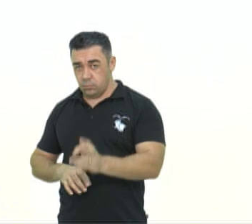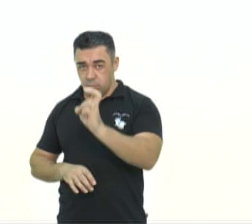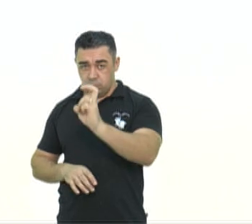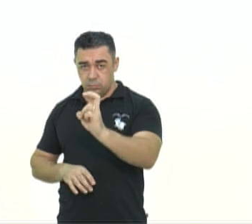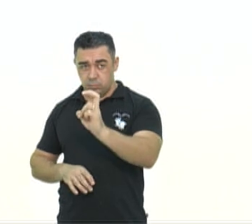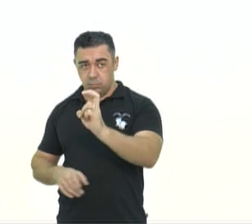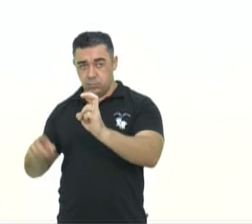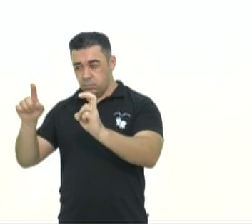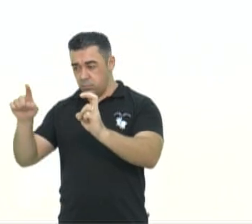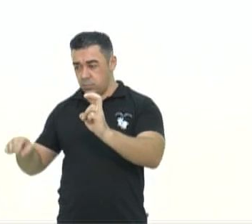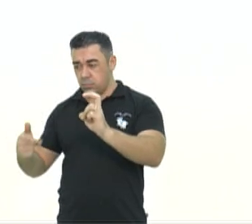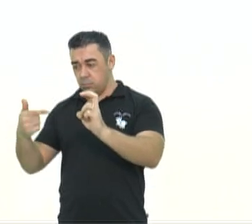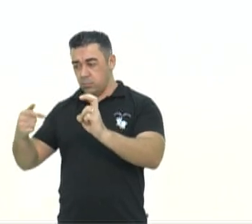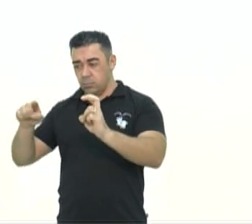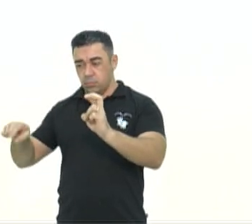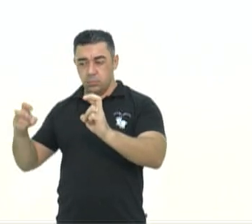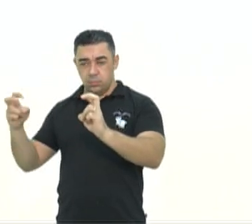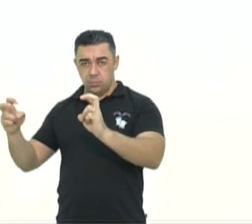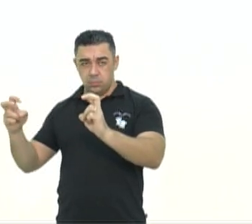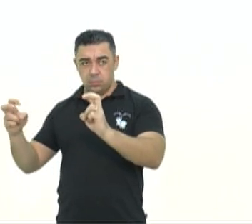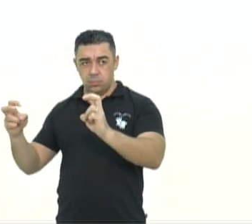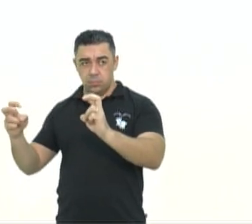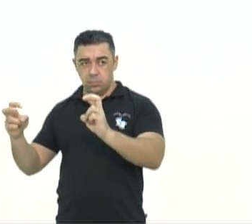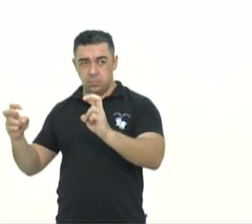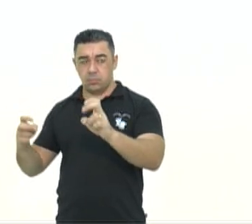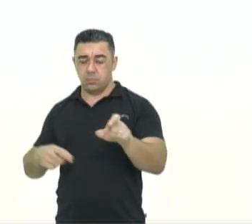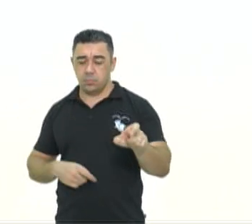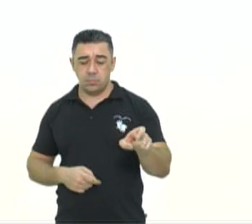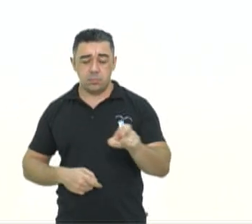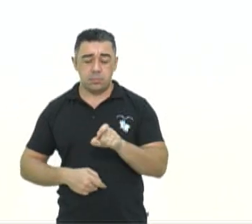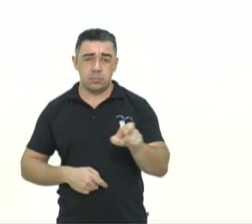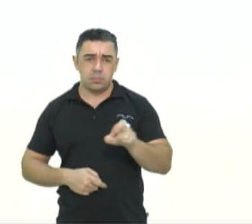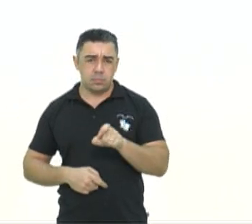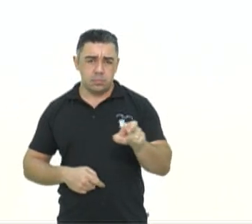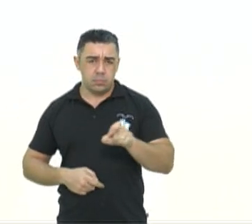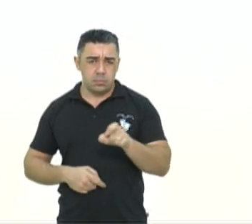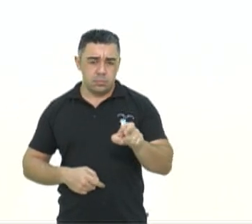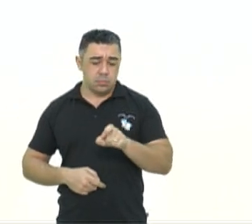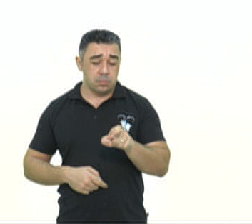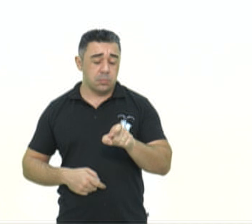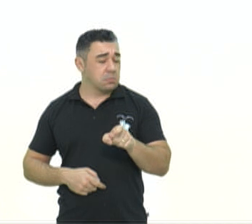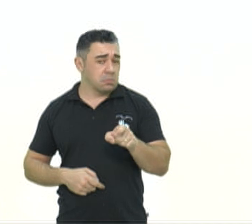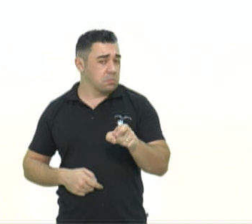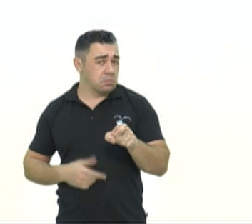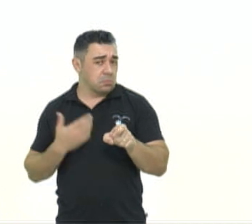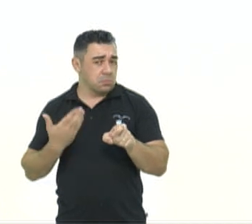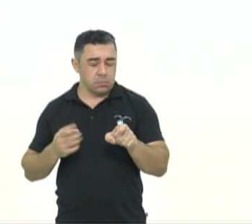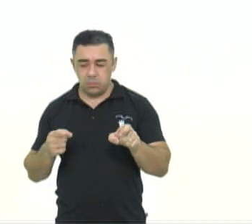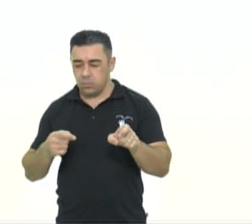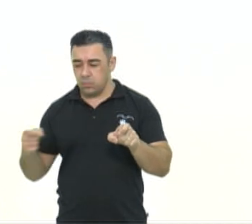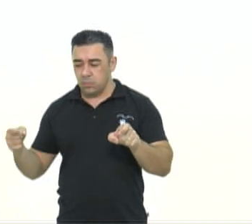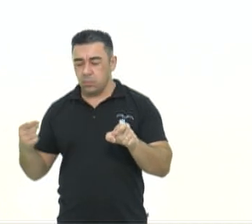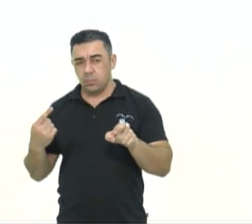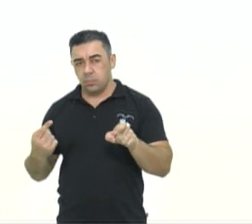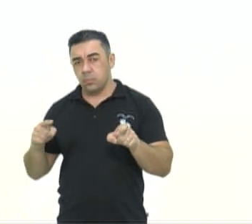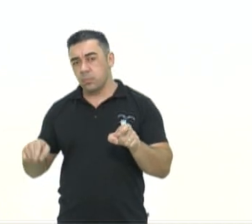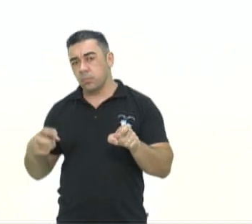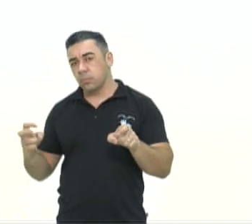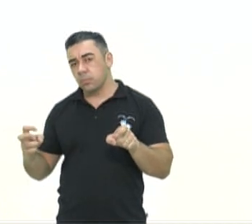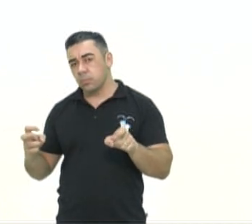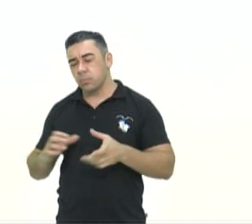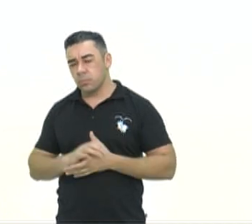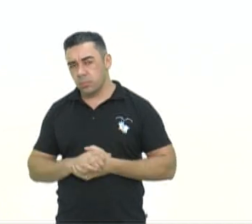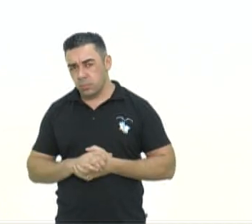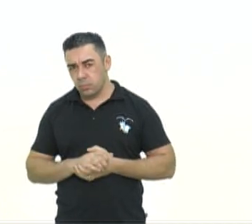5, 2,5. Aí eu tenho x, que é o que ele está me pedindo, e o outro